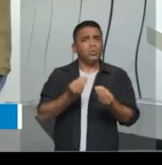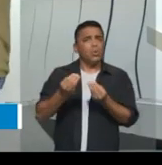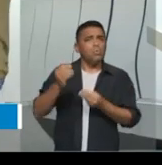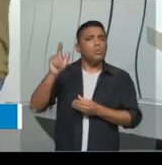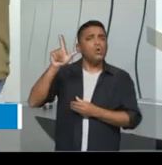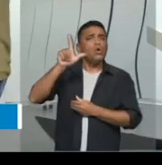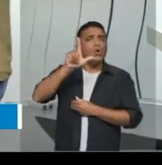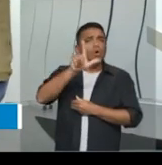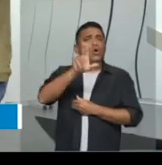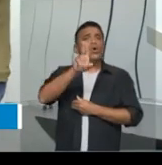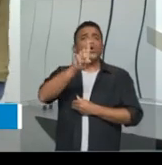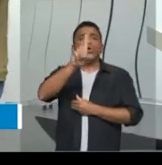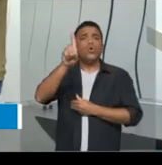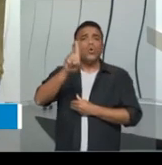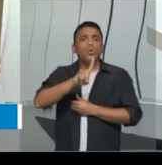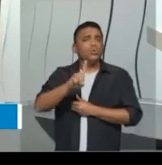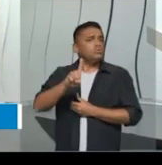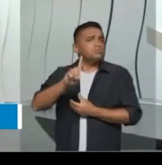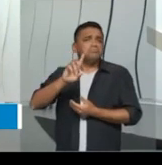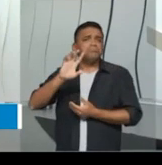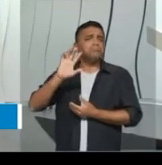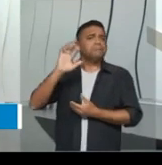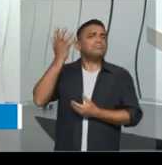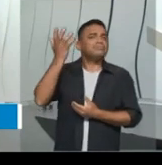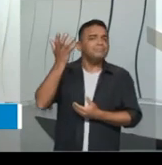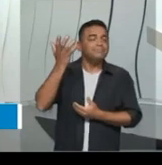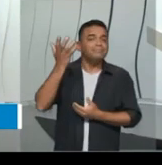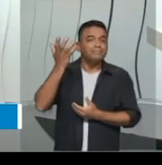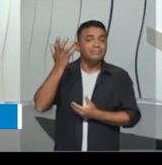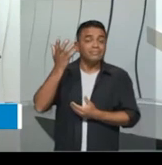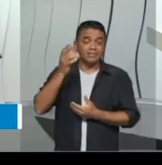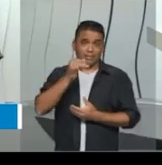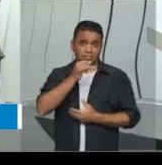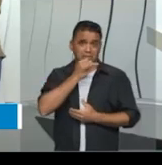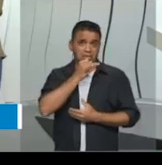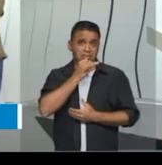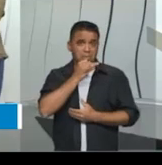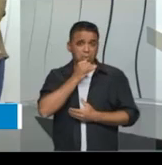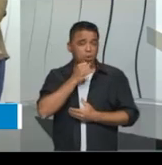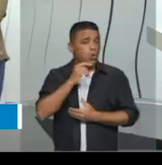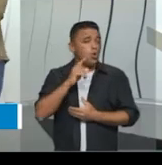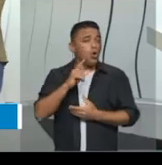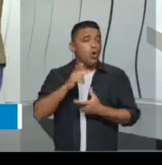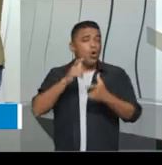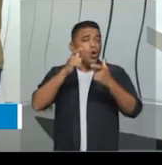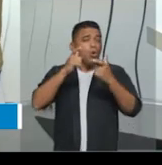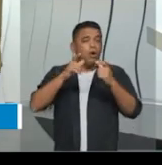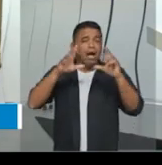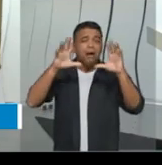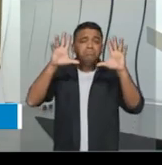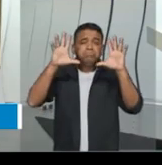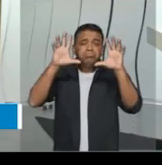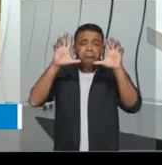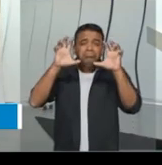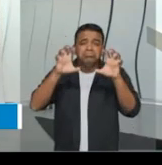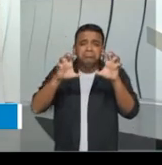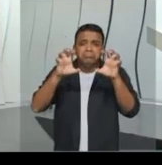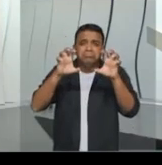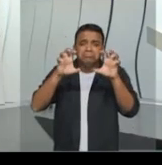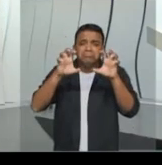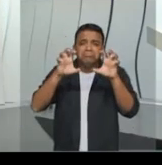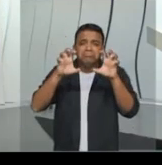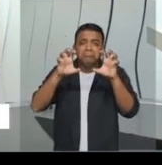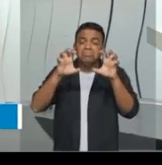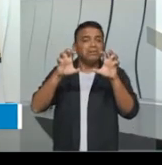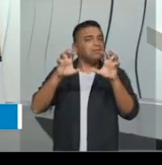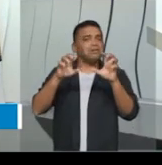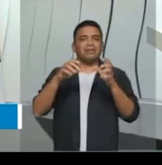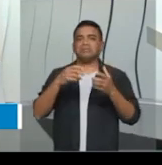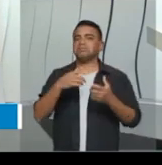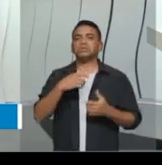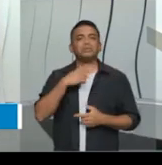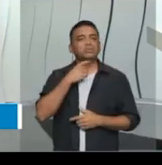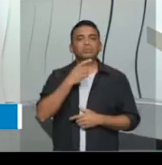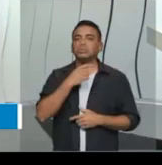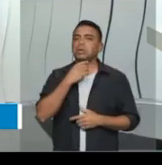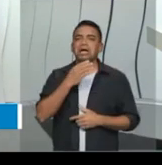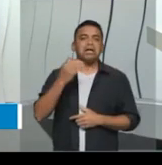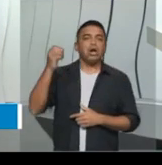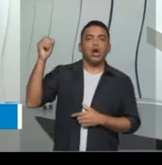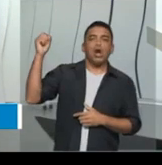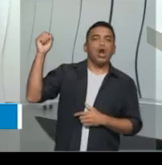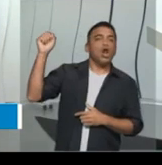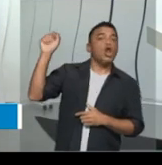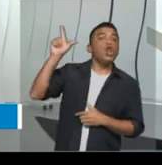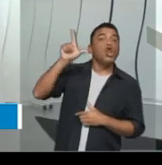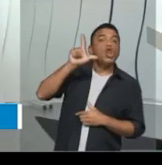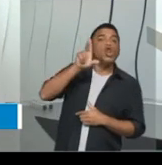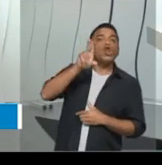luz. Quando um meio é opaco, como eu tinha falado sobre as sombras, ele não permite a passagem da luz. O